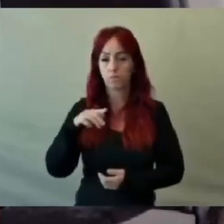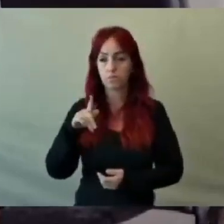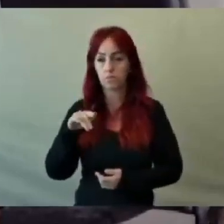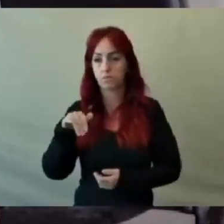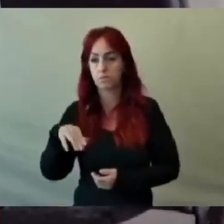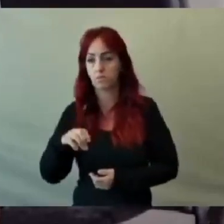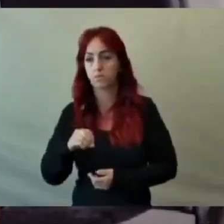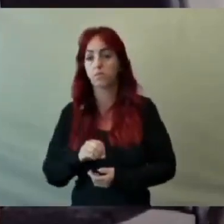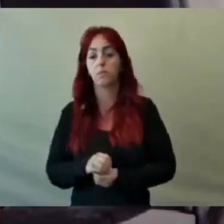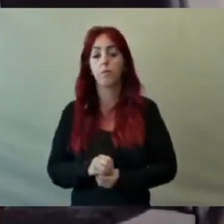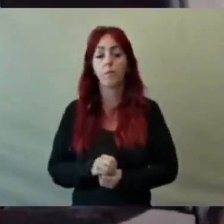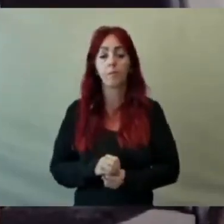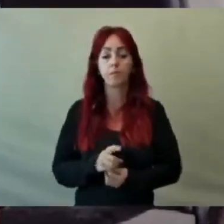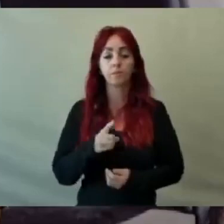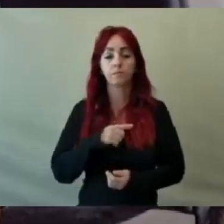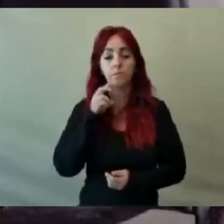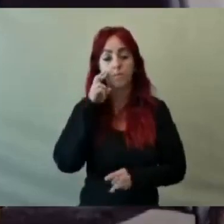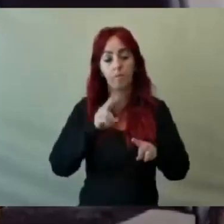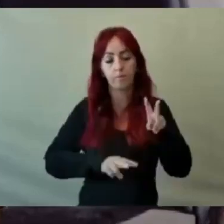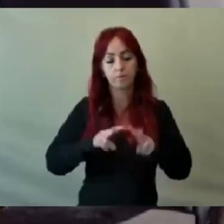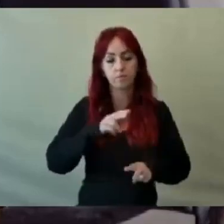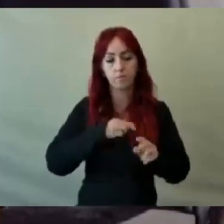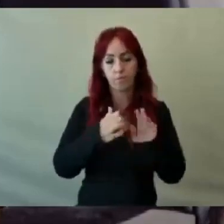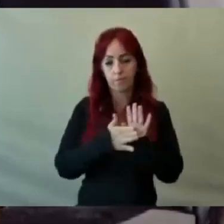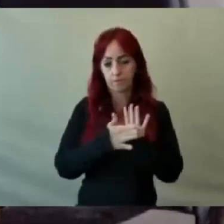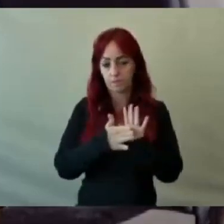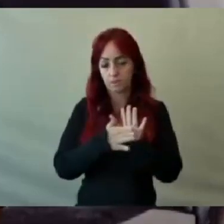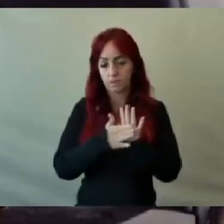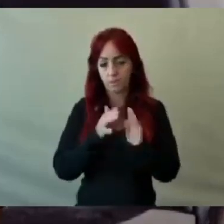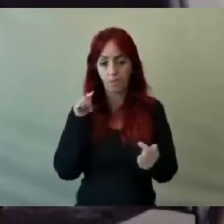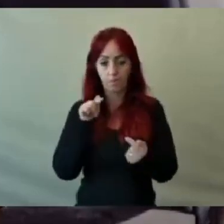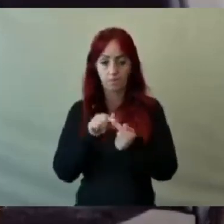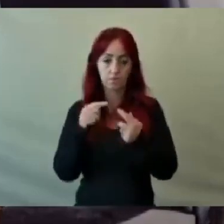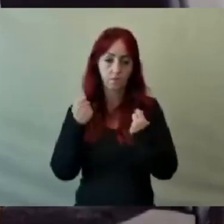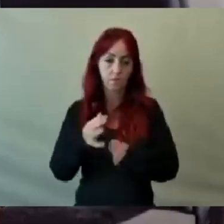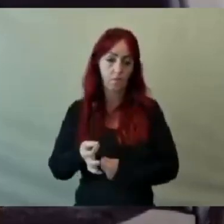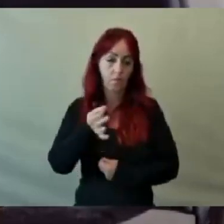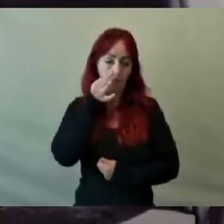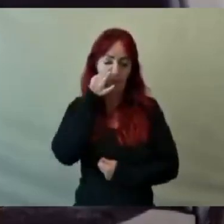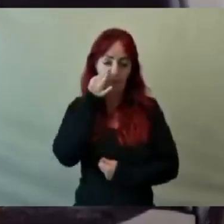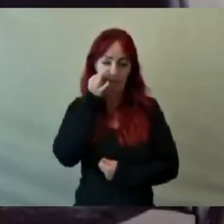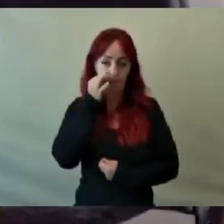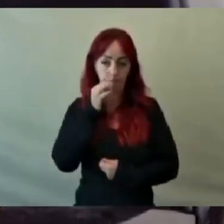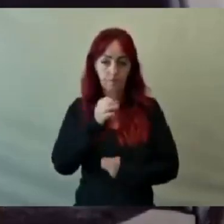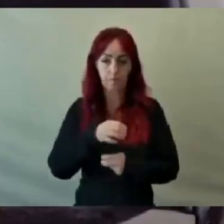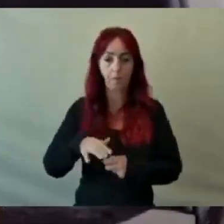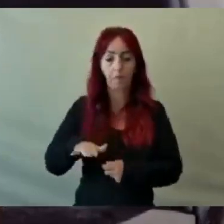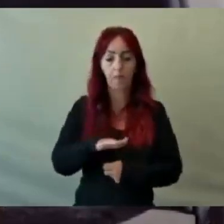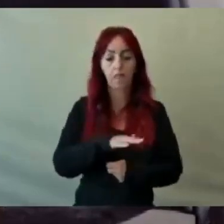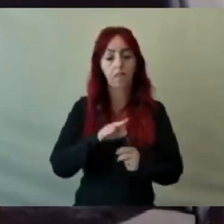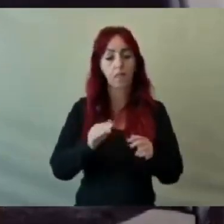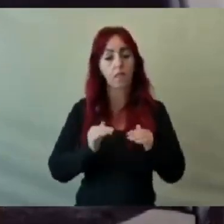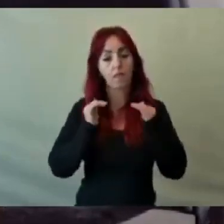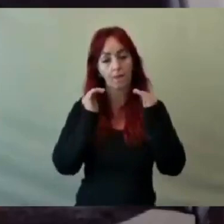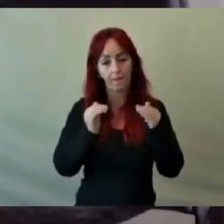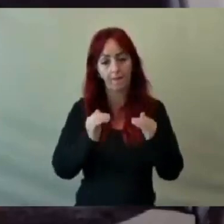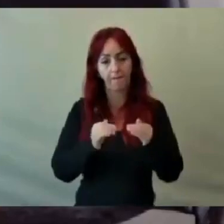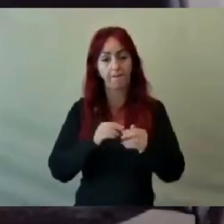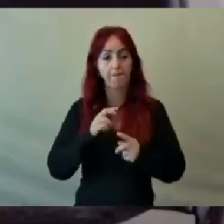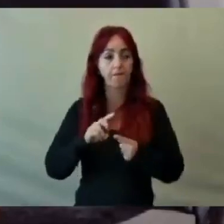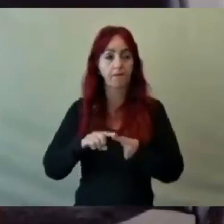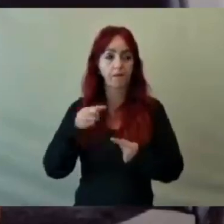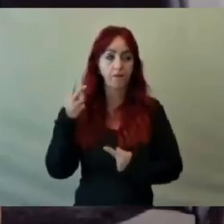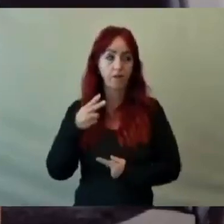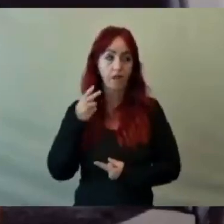foram identificadas algumas demandas que necessitam de atenção e resolução por parte dos órgãos competentes. Autoria, vereador doutor Bruno Pedralva. Em discussão,